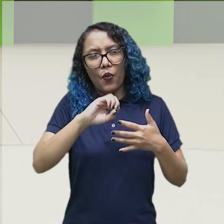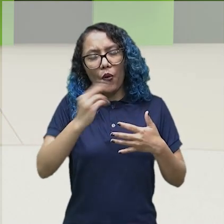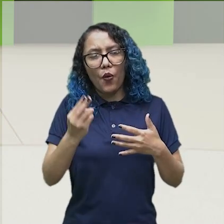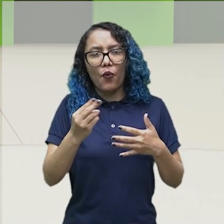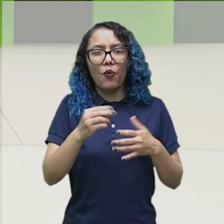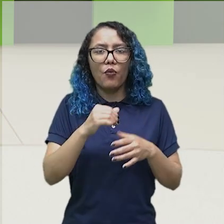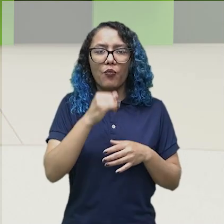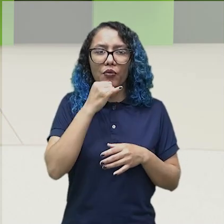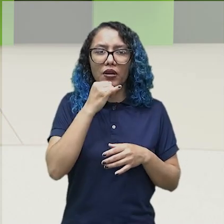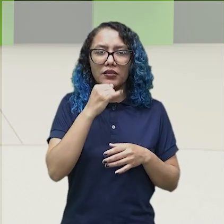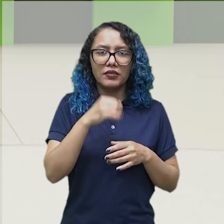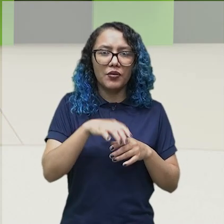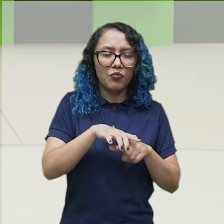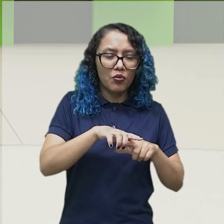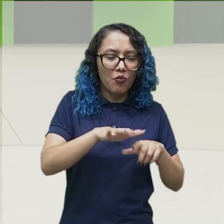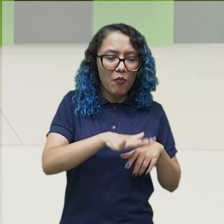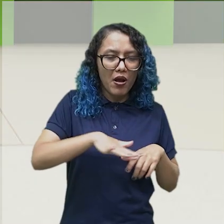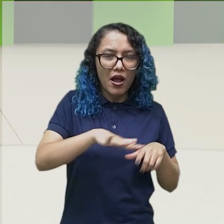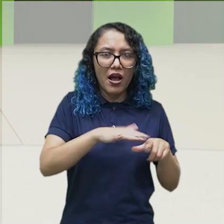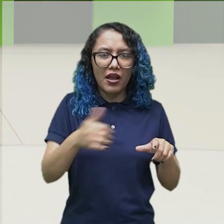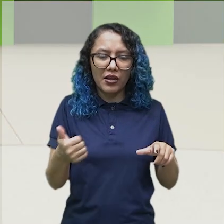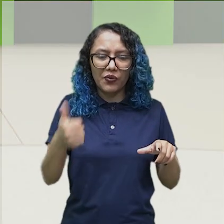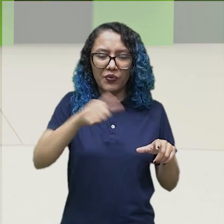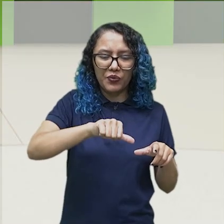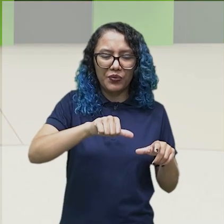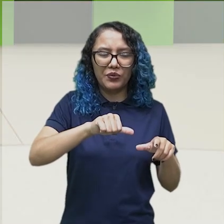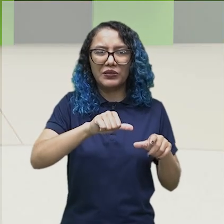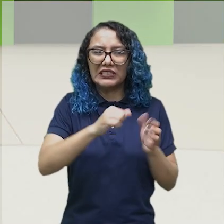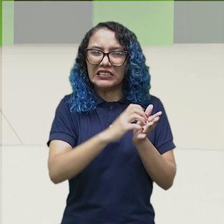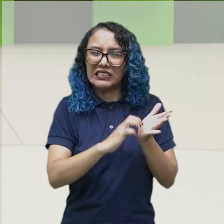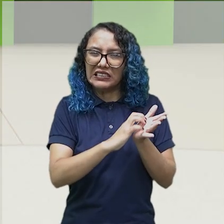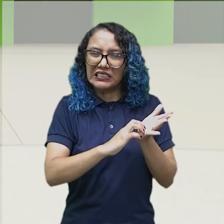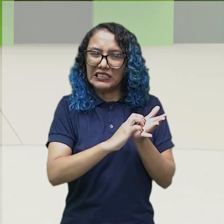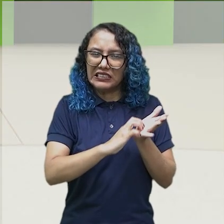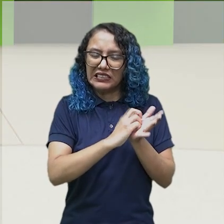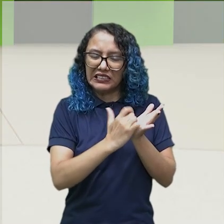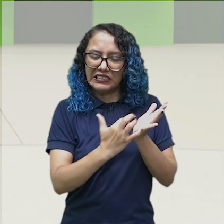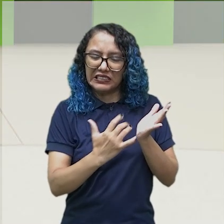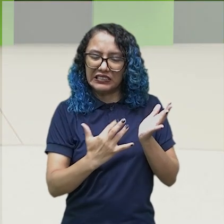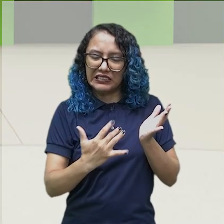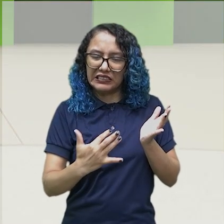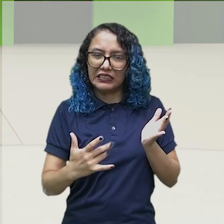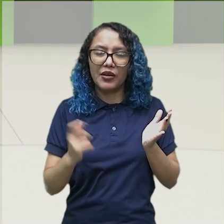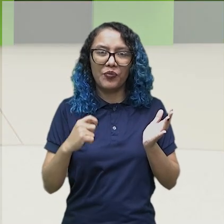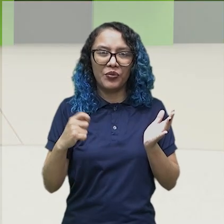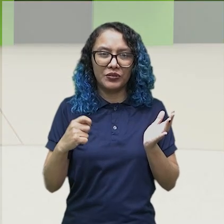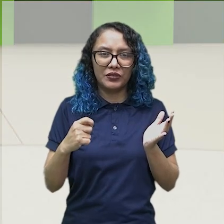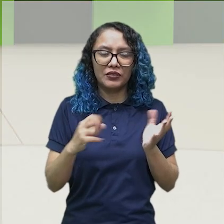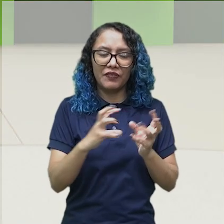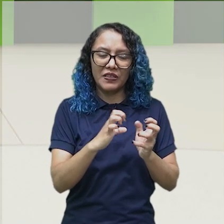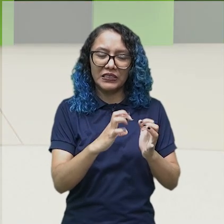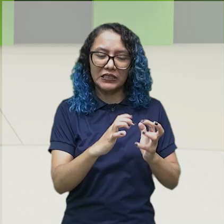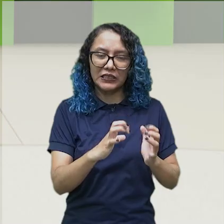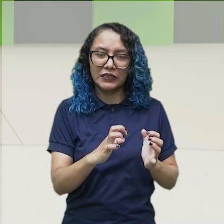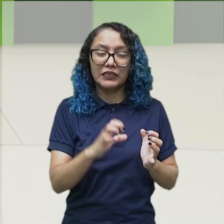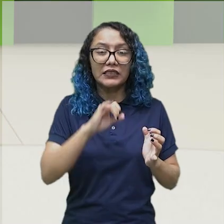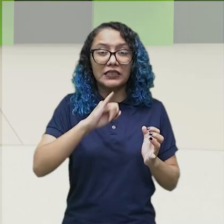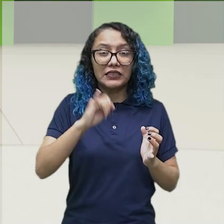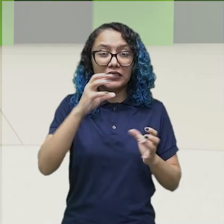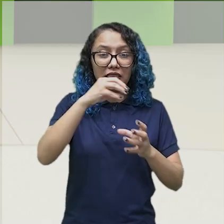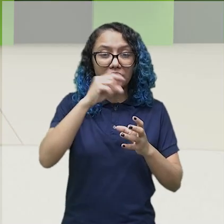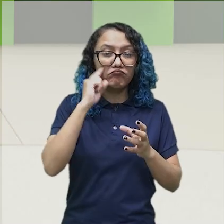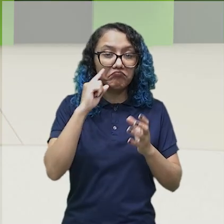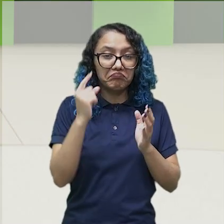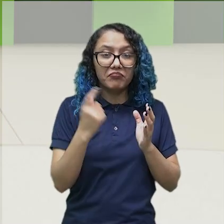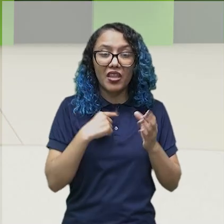né, jogado em uma superfície também, né, corroendo essa superfície. Então, se aparece isso lá no